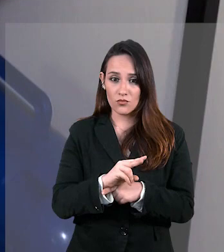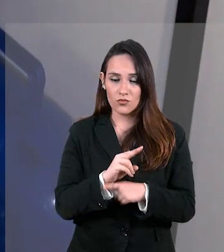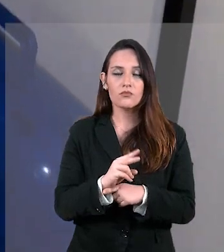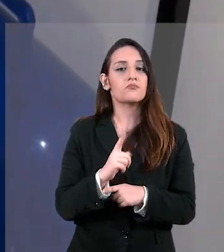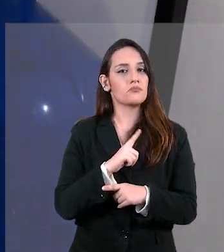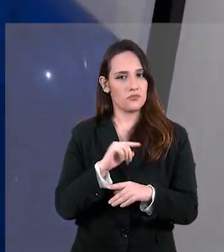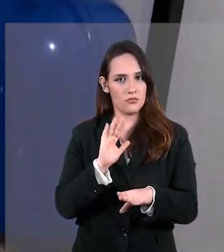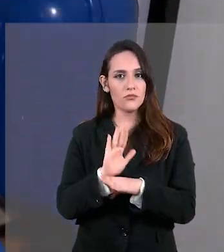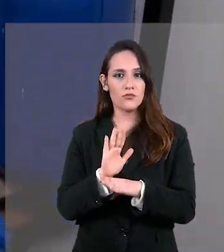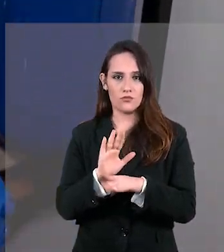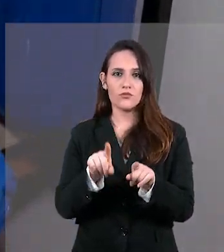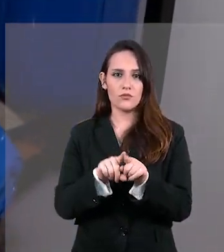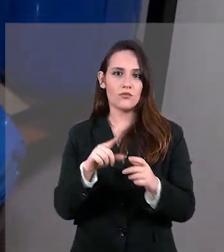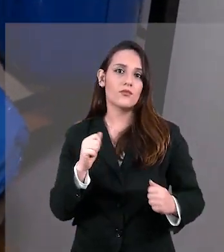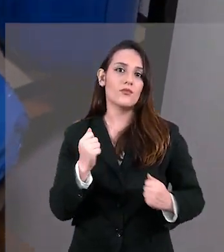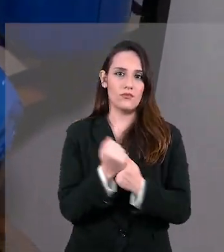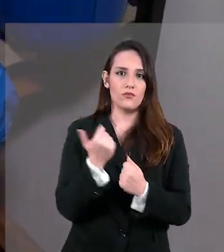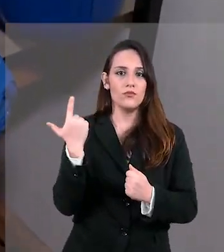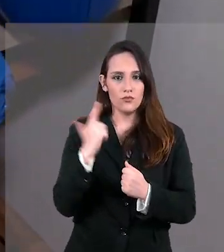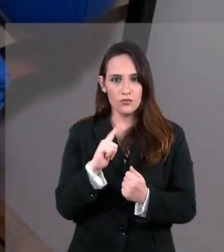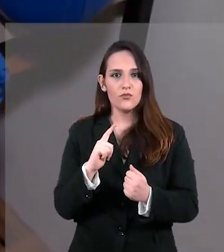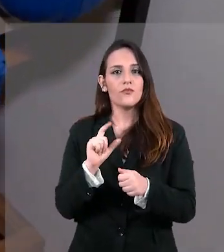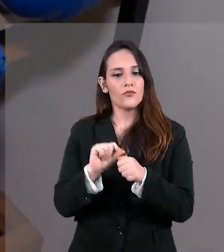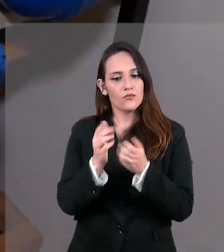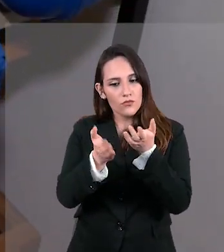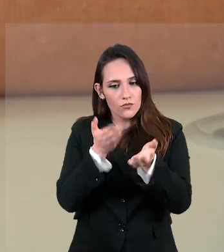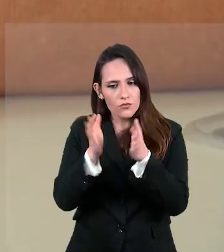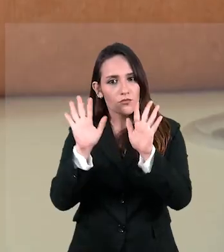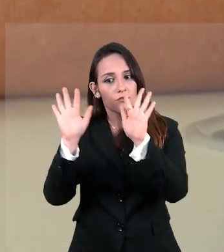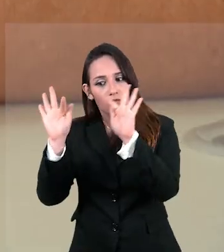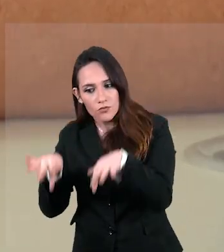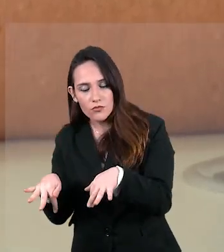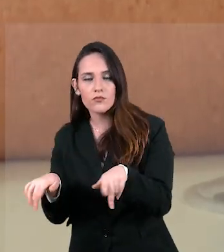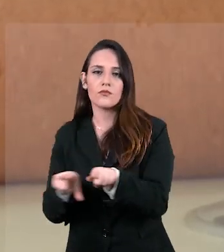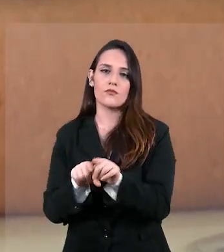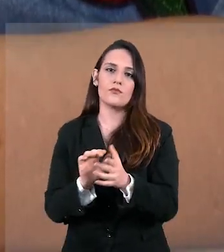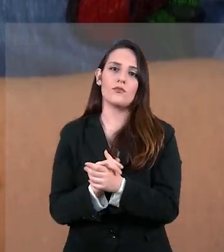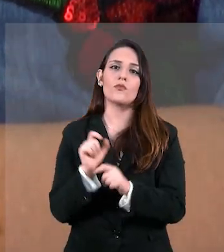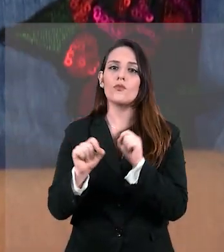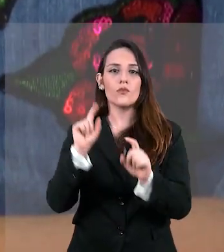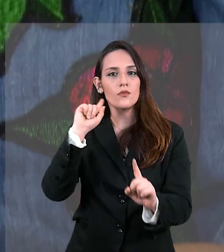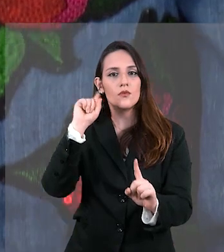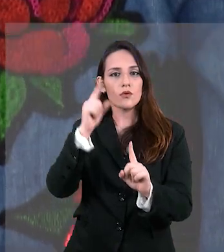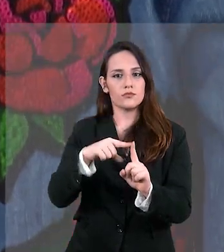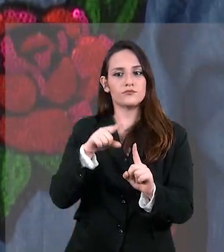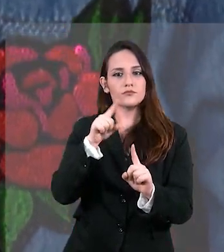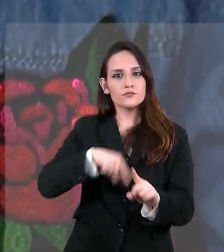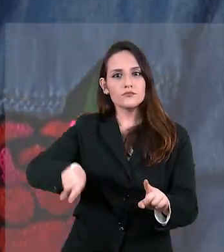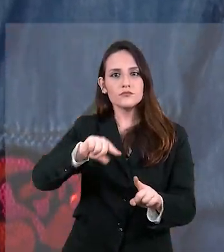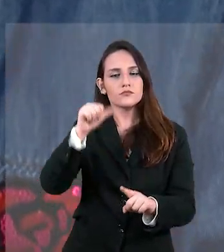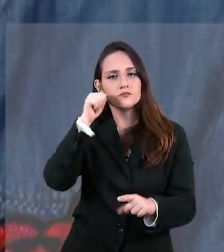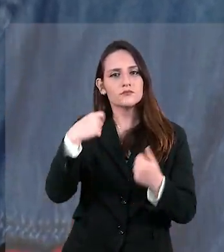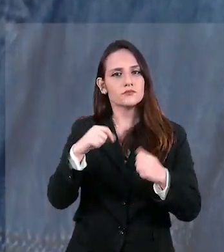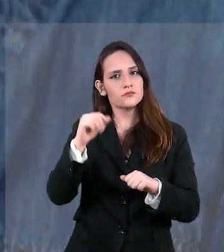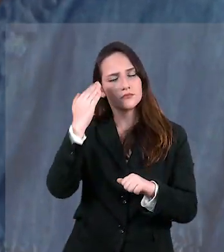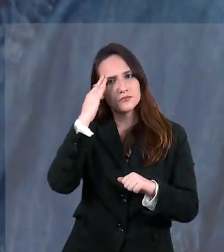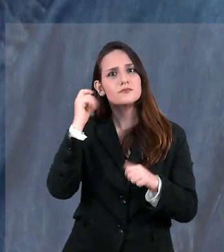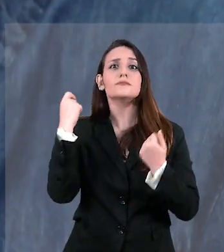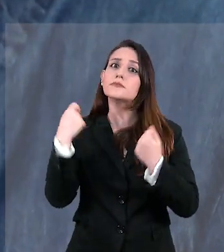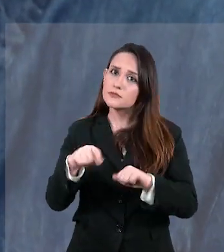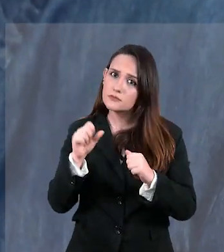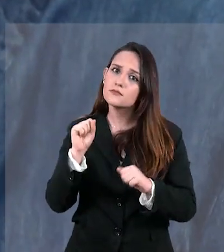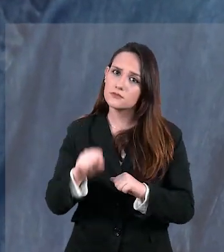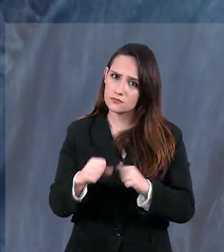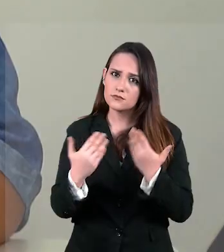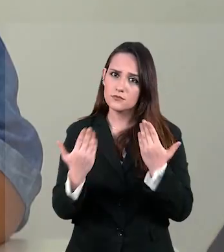também recebem suporte do local para concluírem o tratamento. A ideia é que as vítimas entendam a importância da